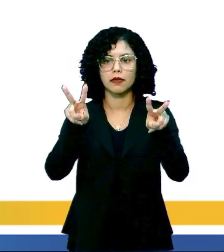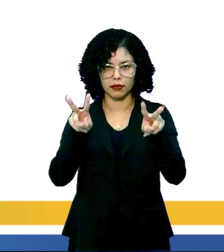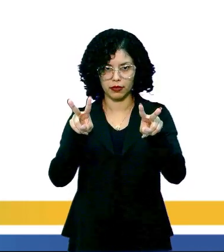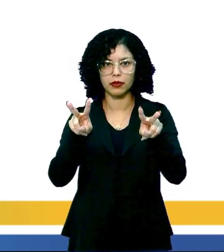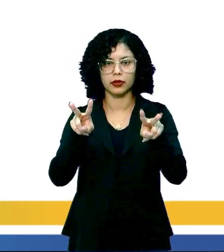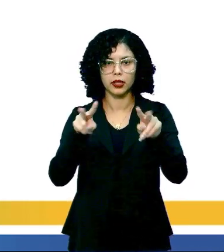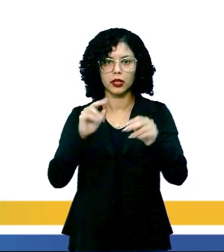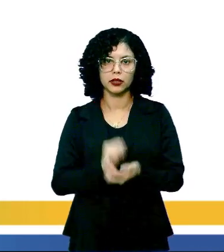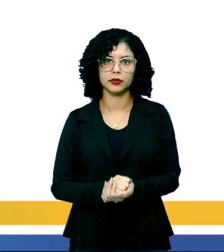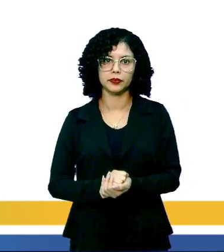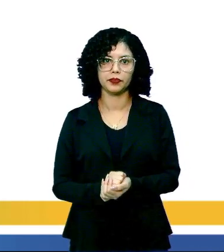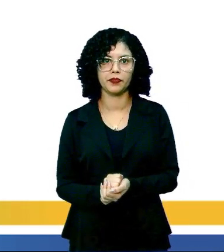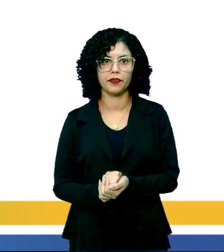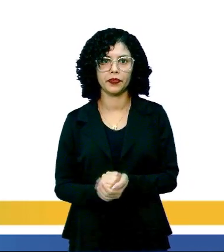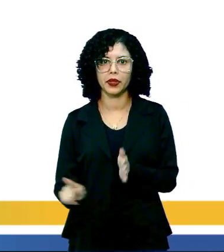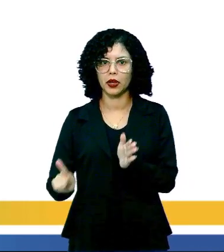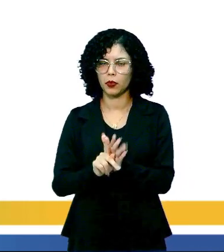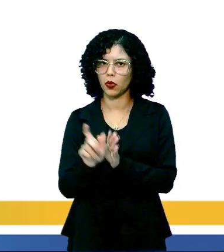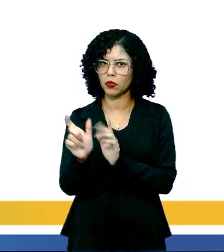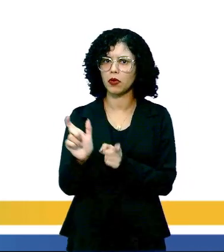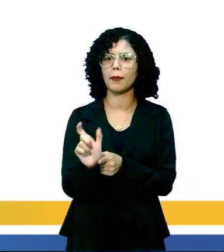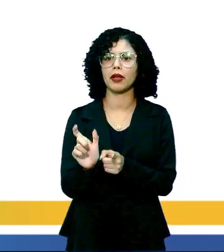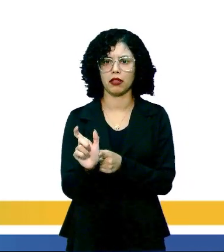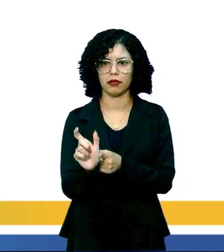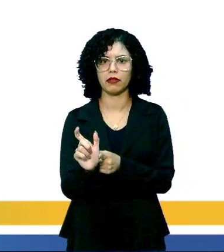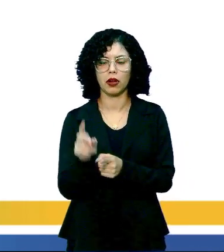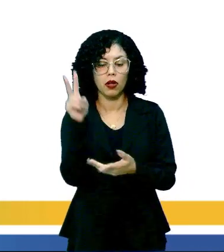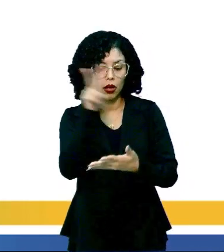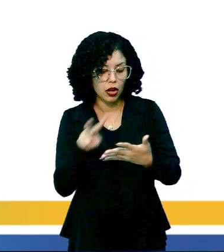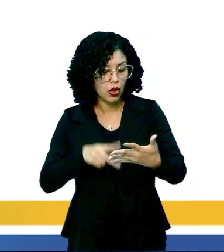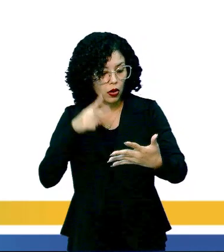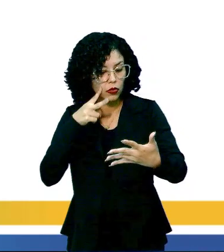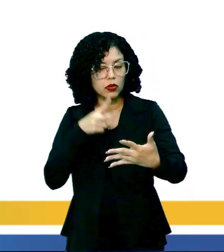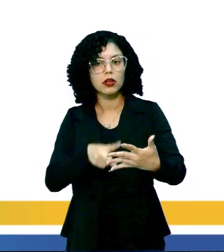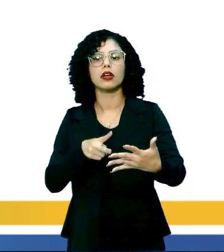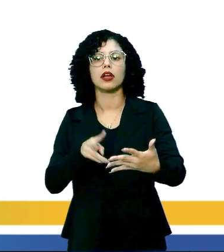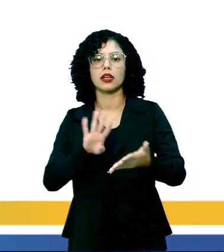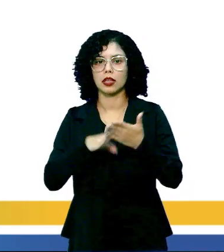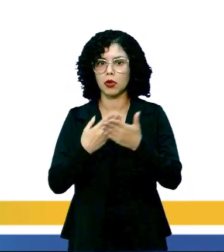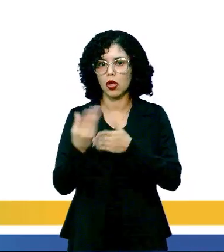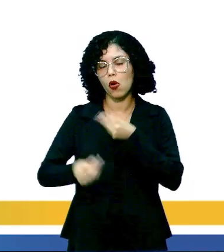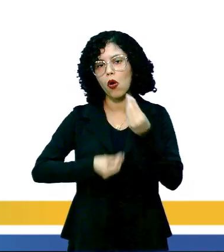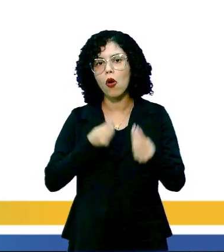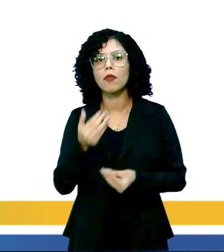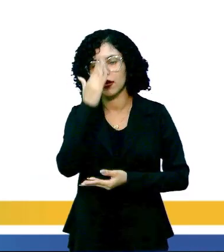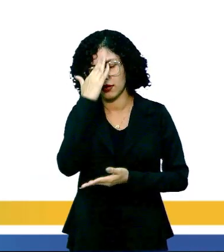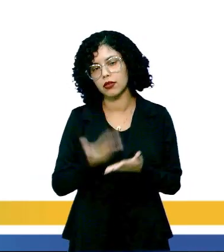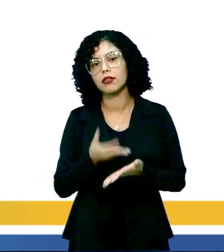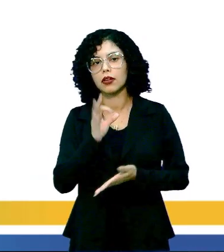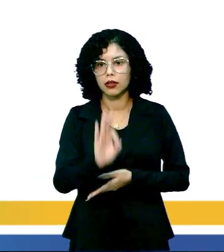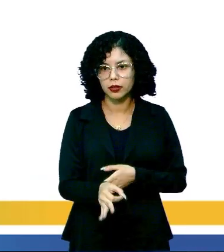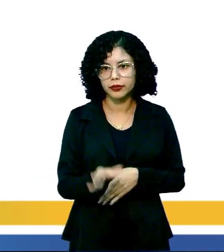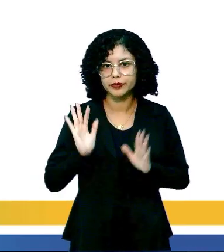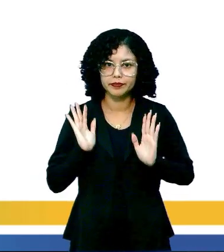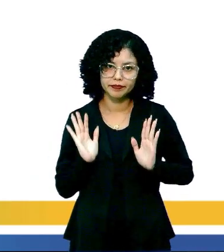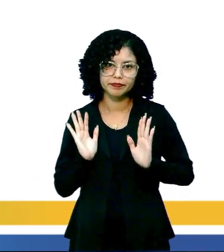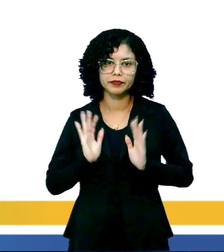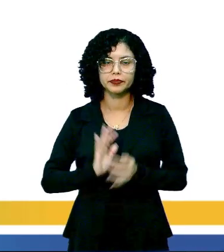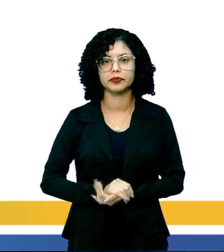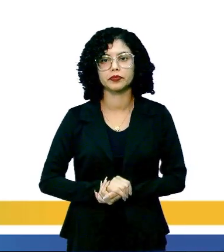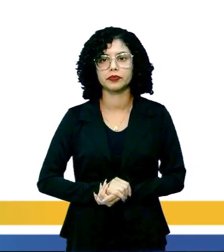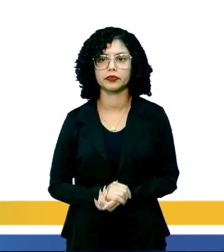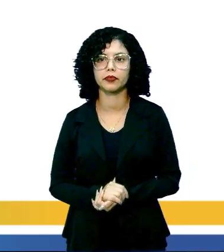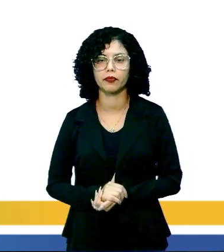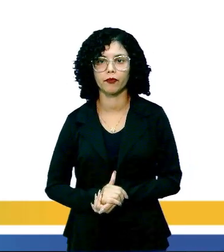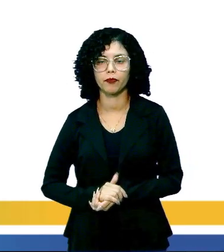de forma bem subjetiva, quer dizer, o leitor, ele interpreta da maneira que ele acredita ser a correta,